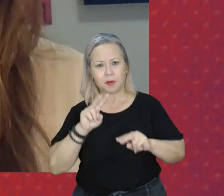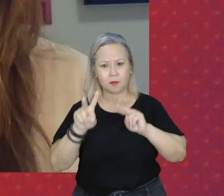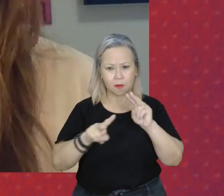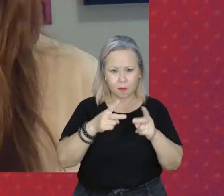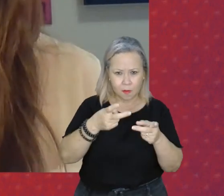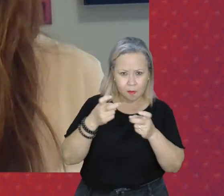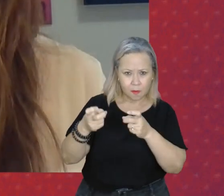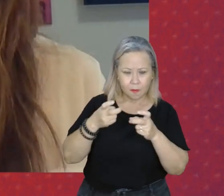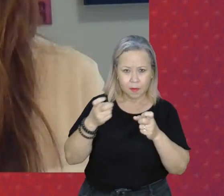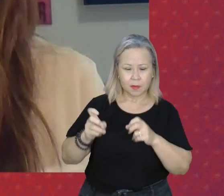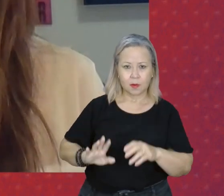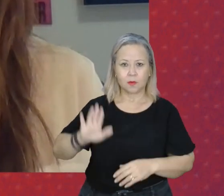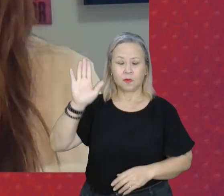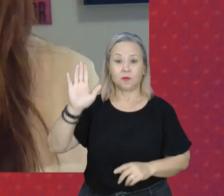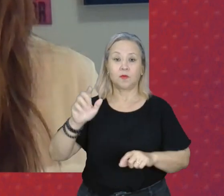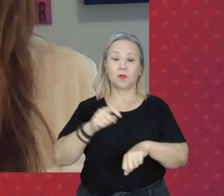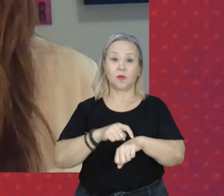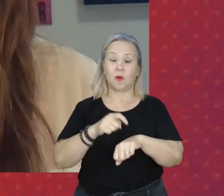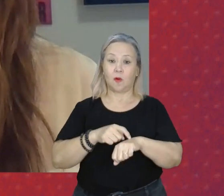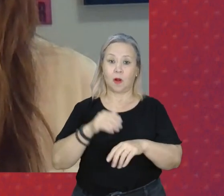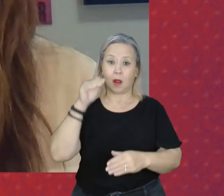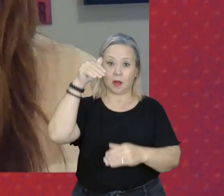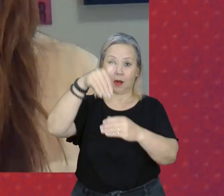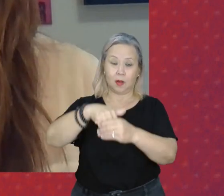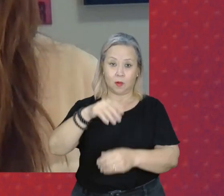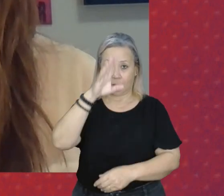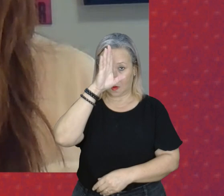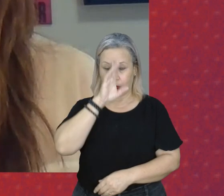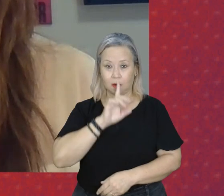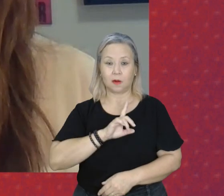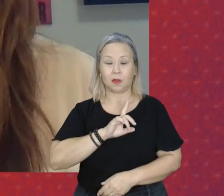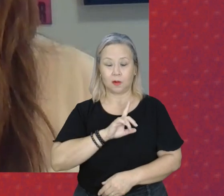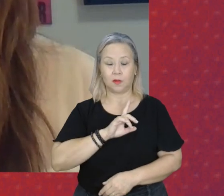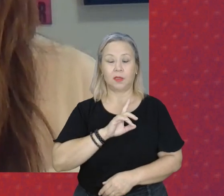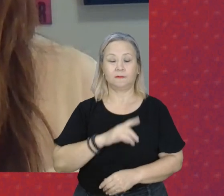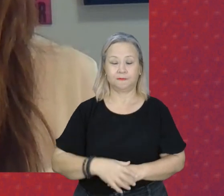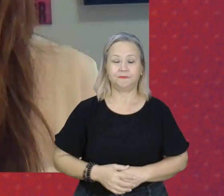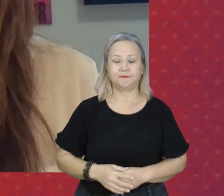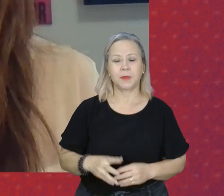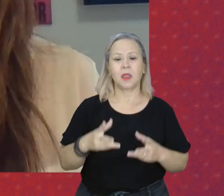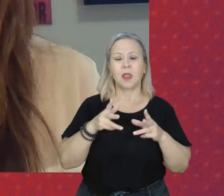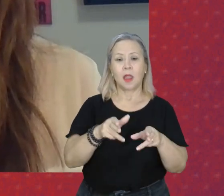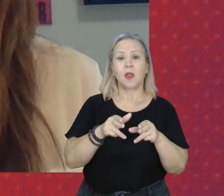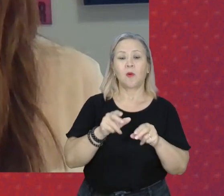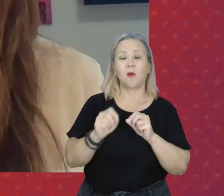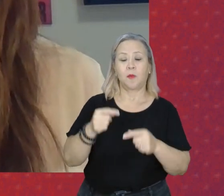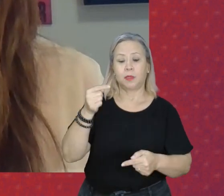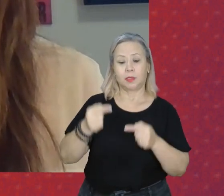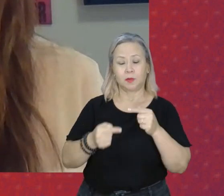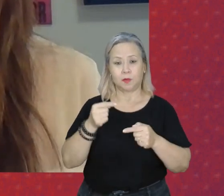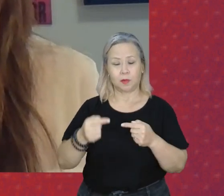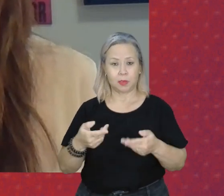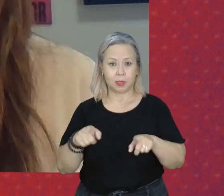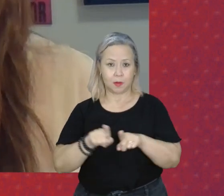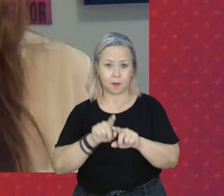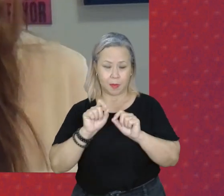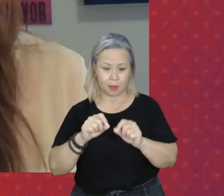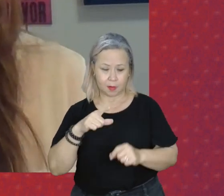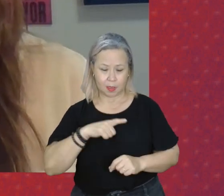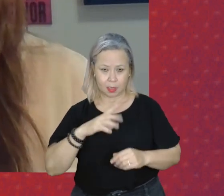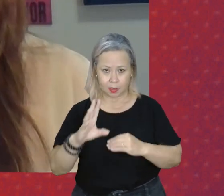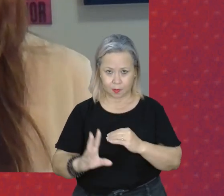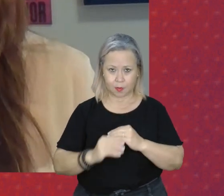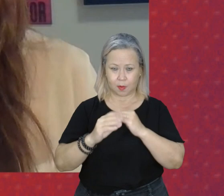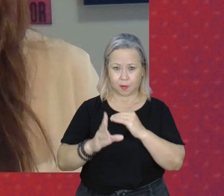eleitoral gratuito. A gente pode aqui fazer algumas críticas sobre como essas políticas também, apesar de terem sido implementadas,